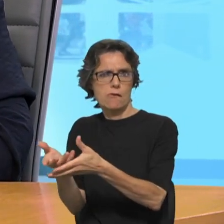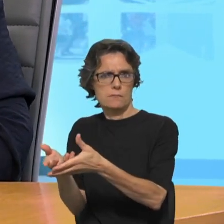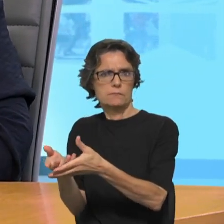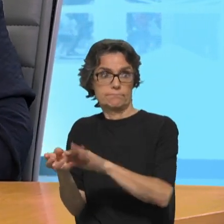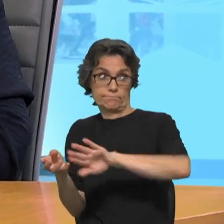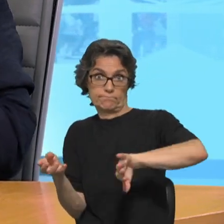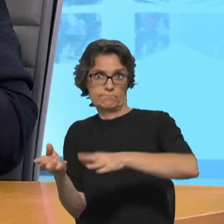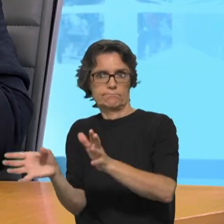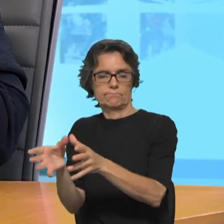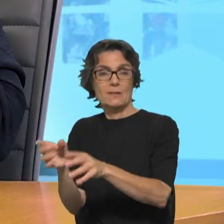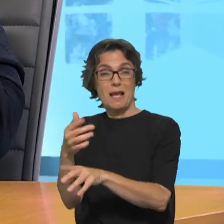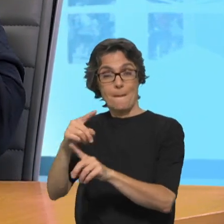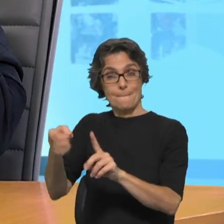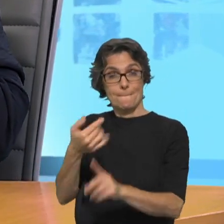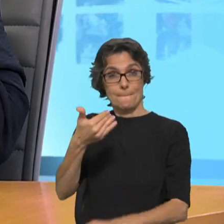em